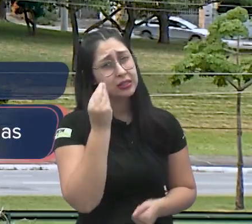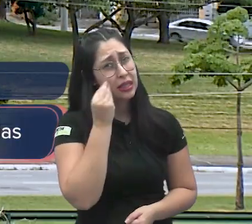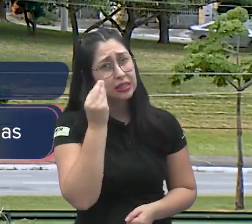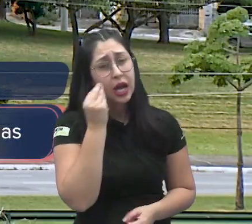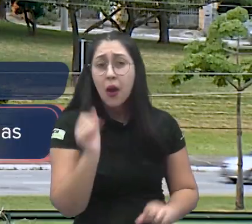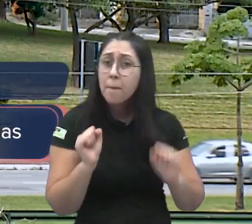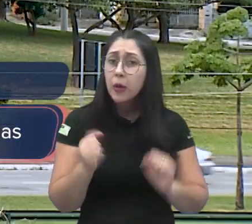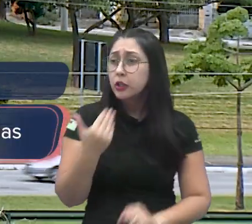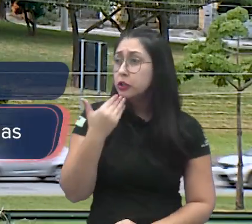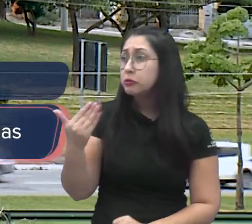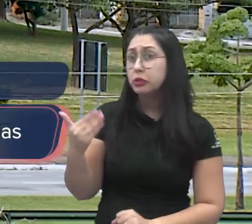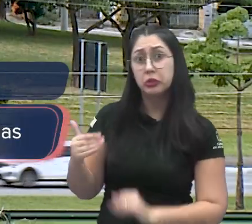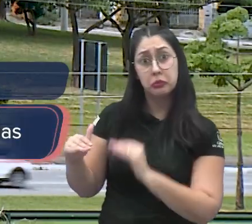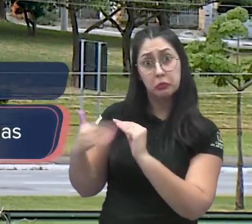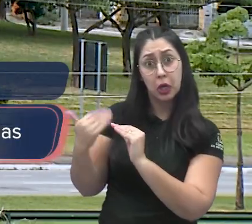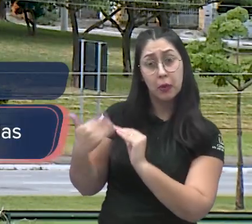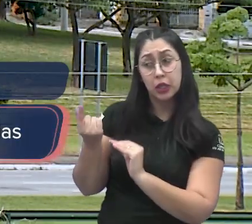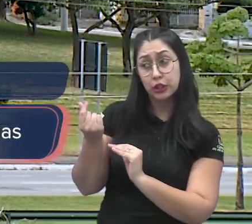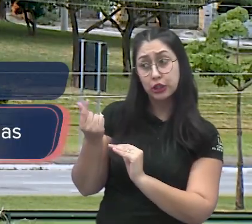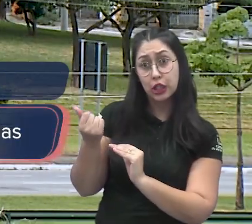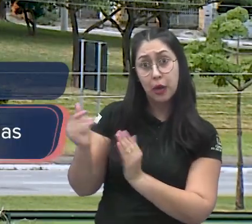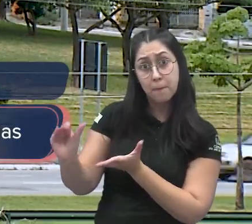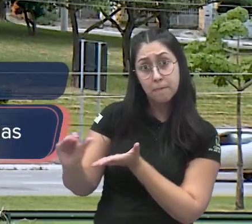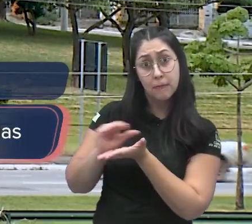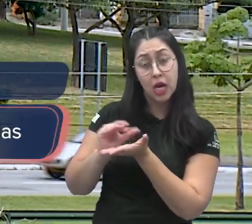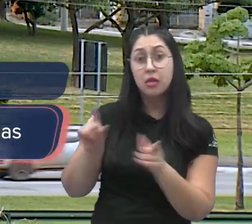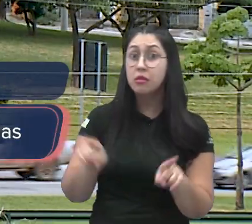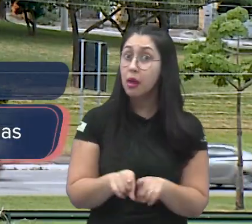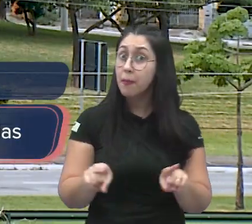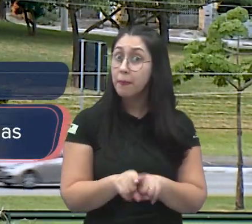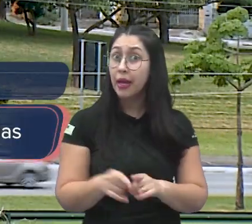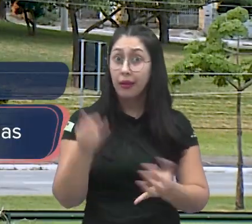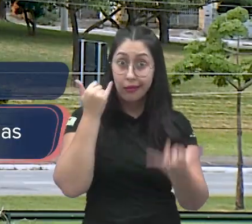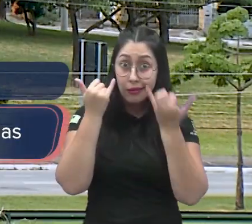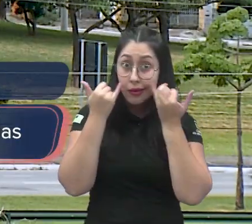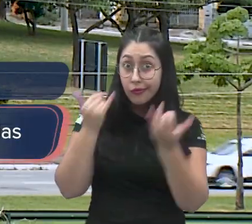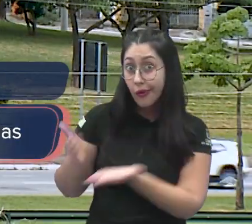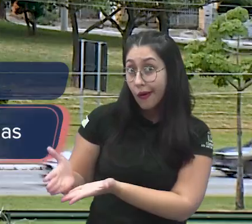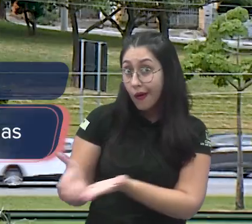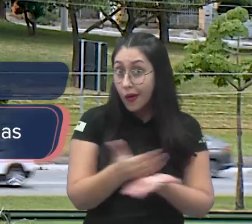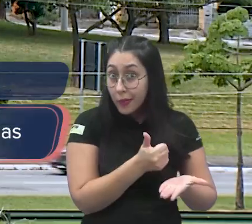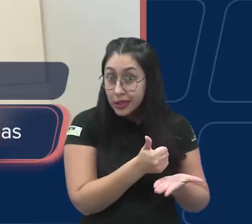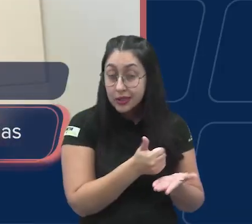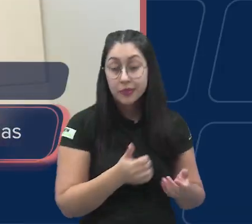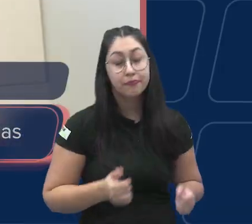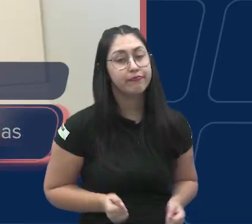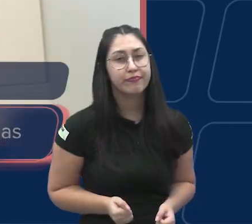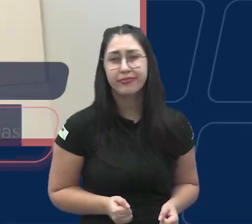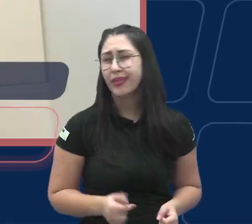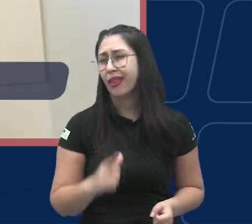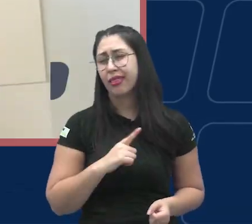Podem ser desde um pedido de depósito, por exemplo, e até mesmo roubo de dados. O pacote ele é